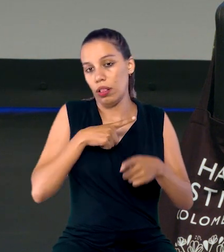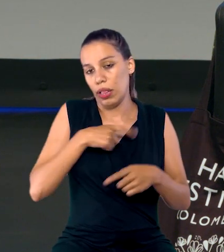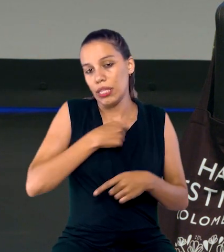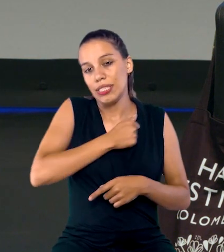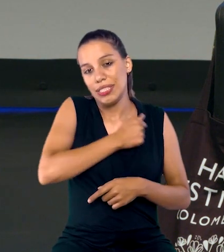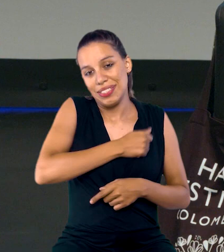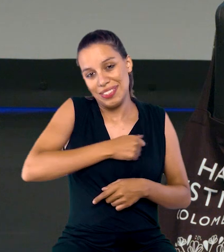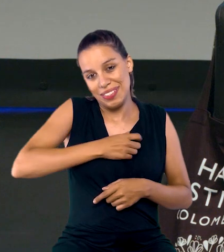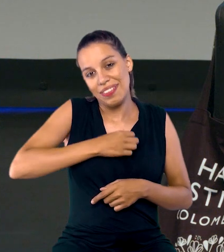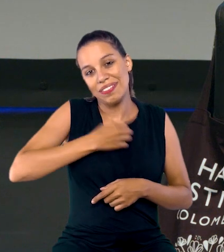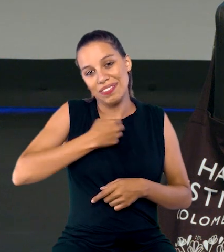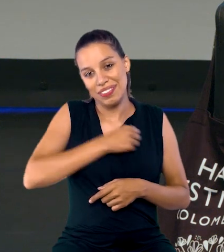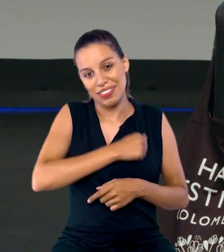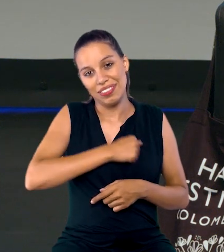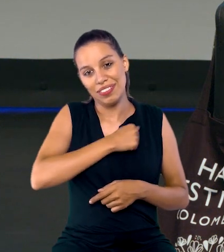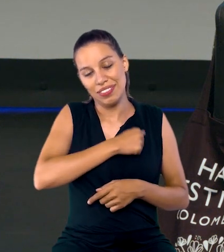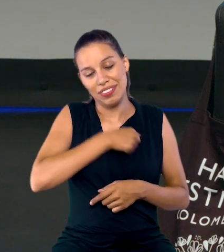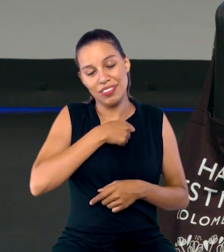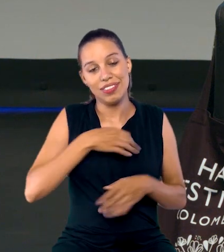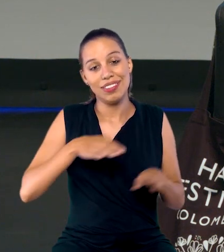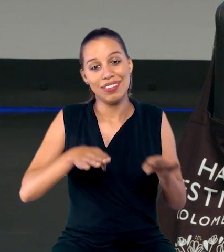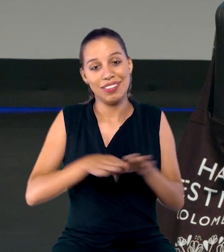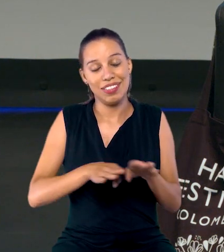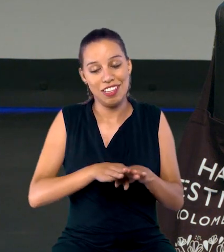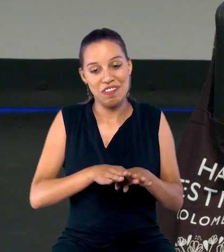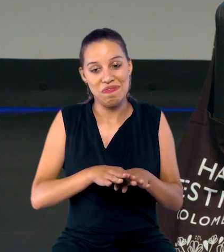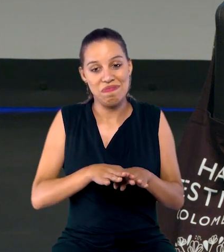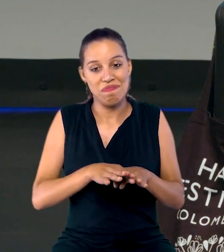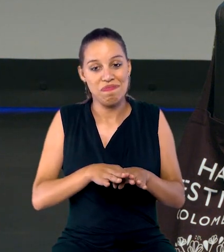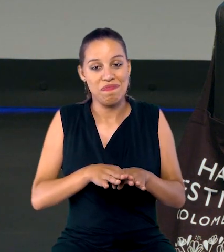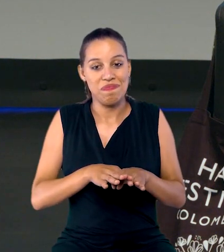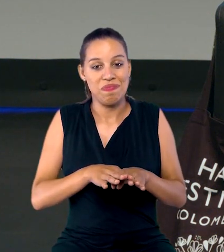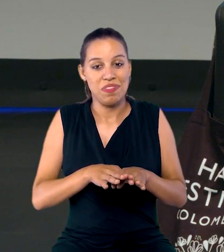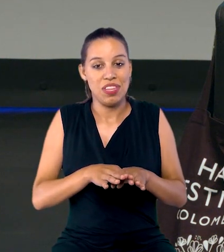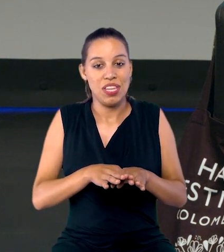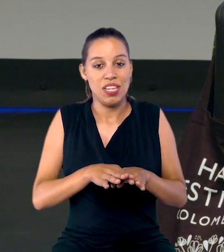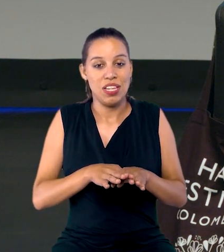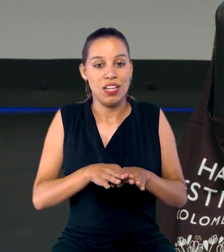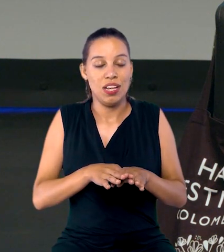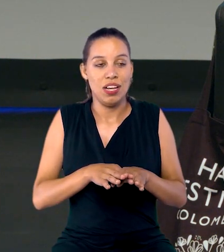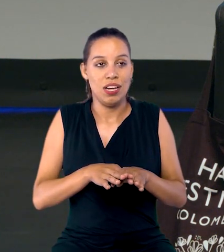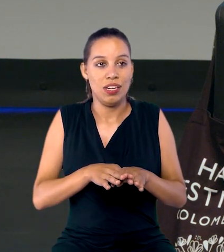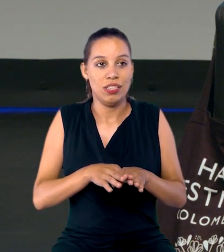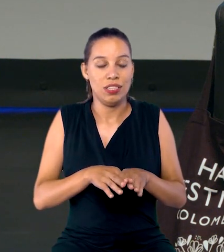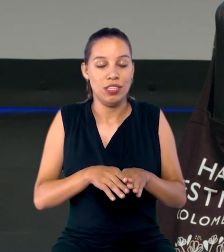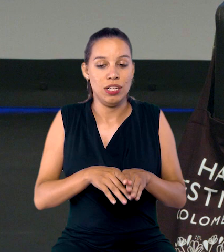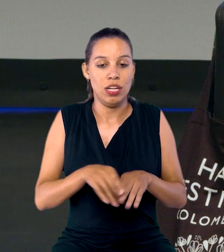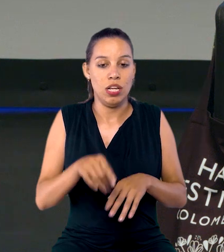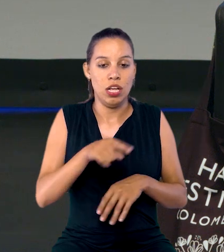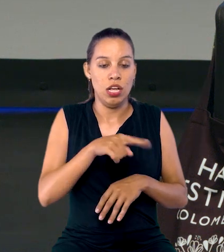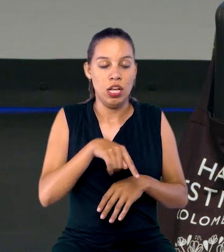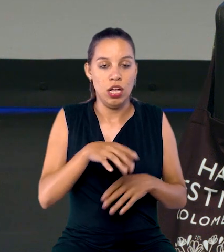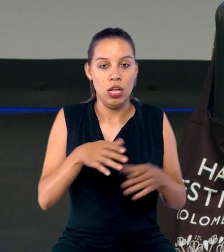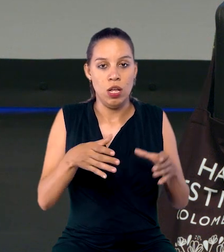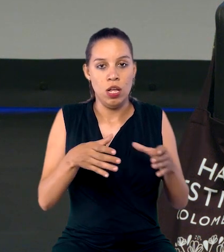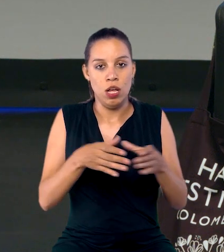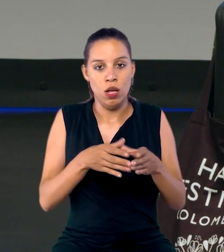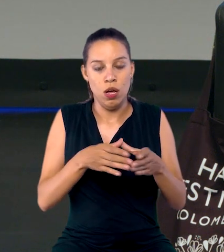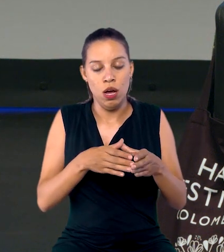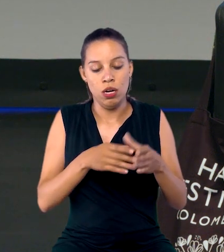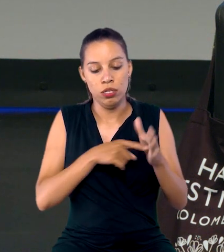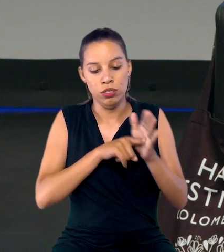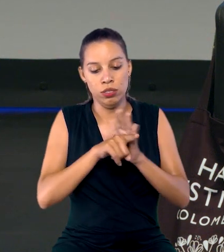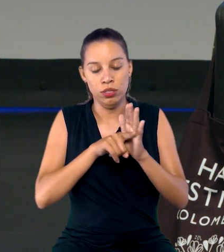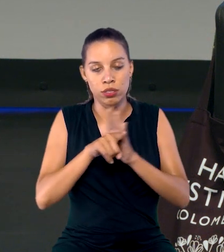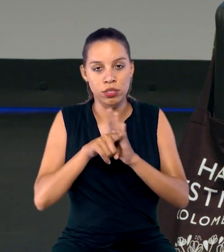E também falando nisso, né, que Eliane trouxe, dessa geração de parentes antropólogos,